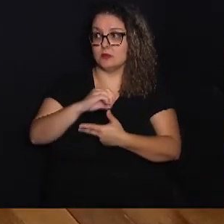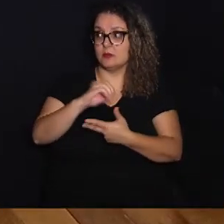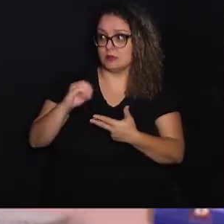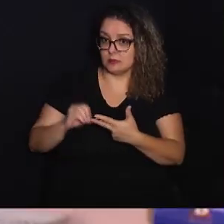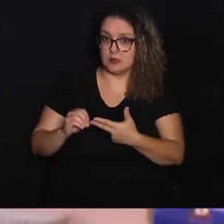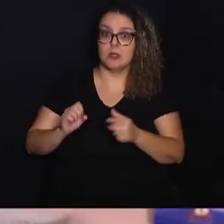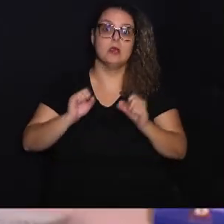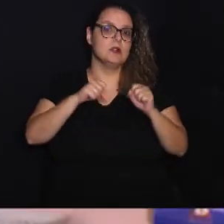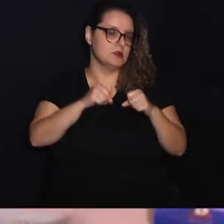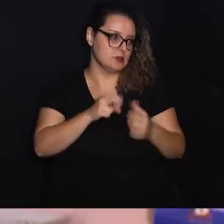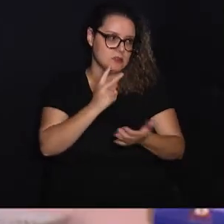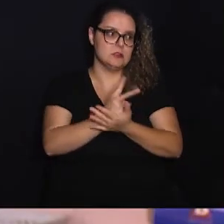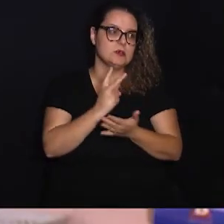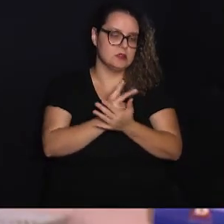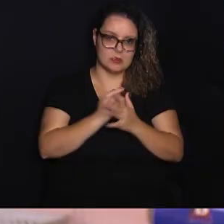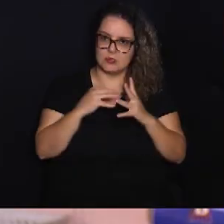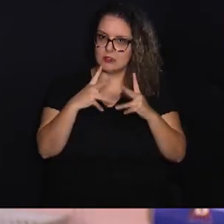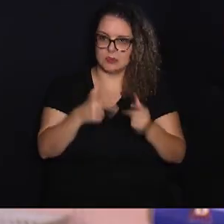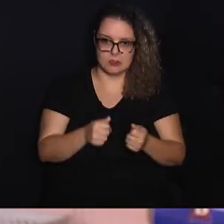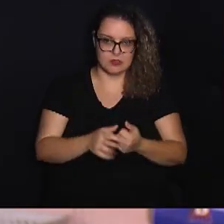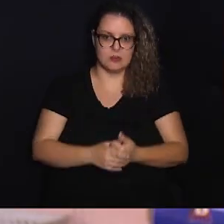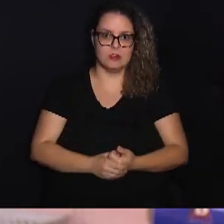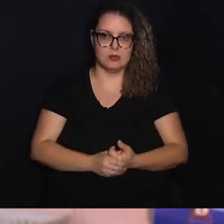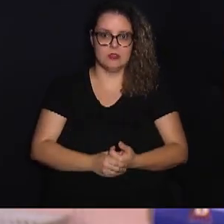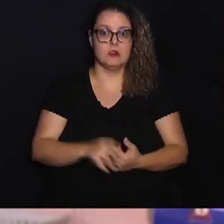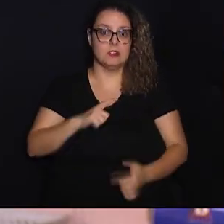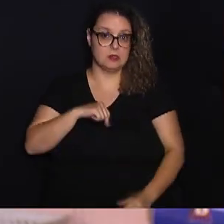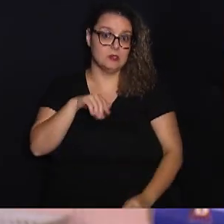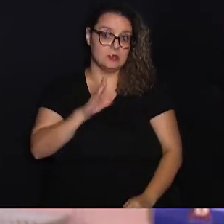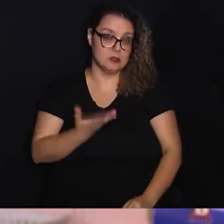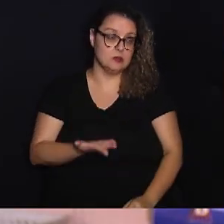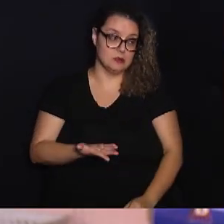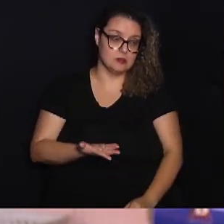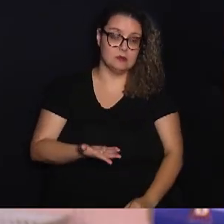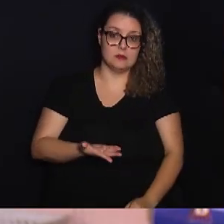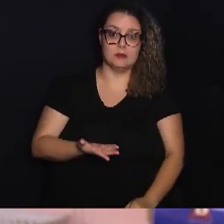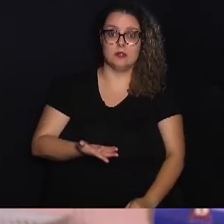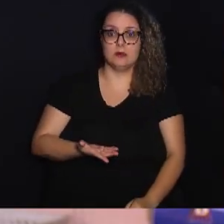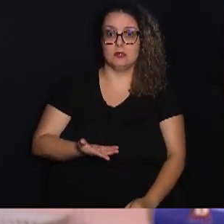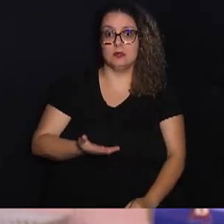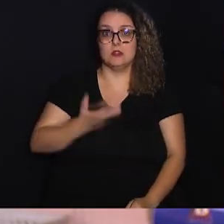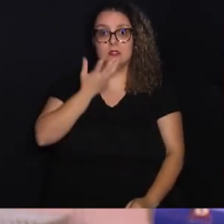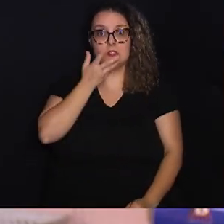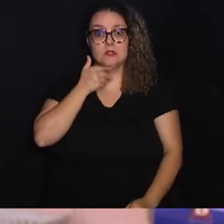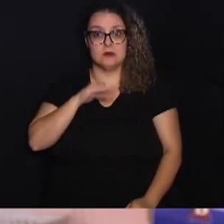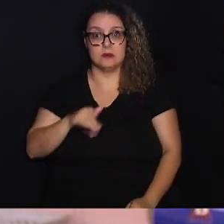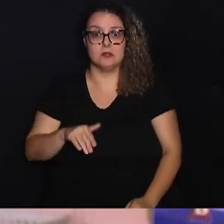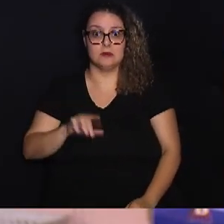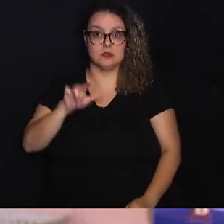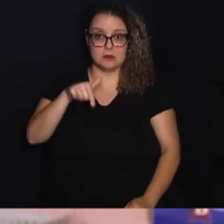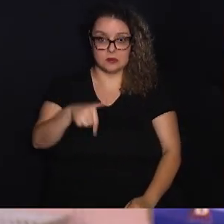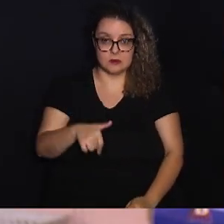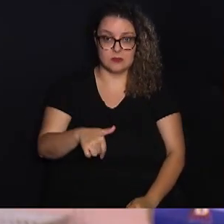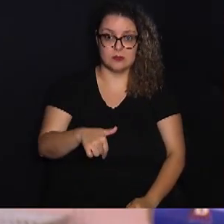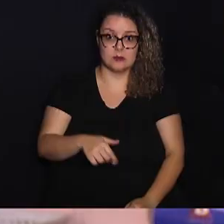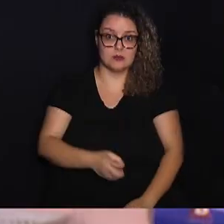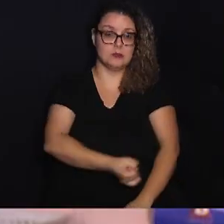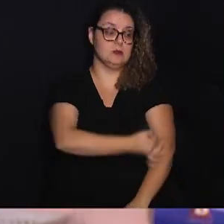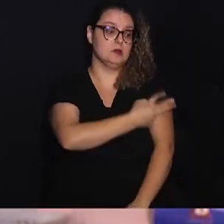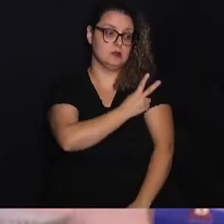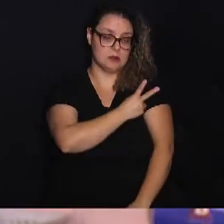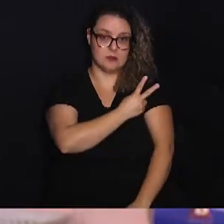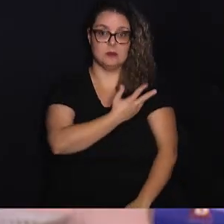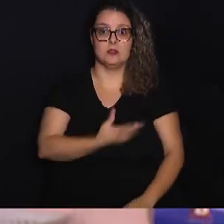né? Ah, não, isso tem tudo. Tem tudo e tem mais, né? Tanto que, inclusive, as crianças acabam, depois do ensino fundamental 2, elas